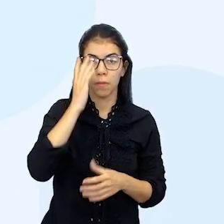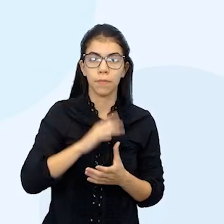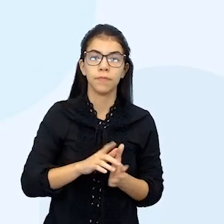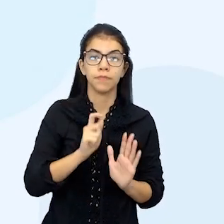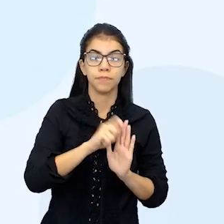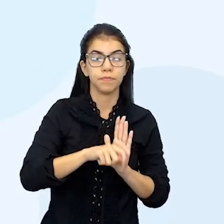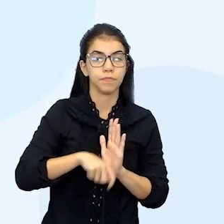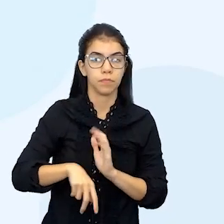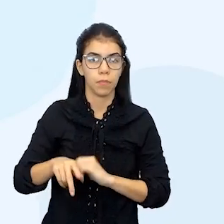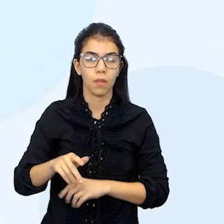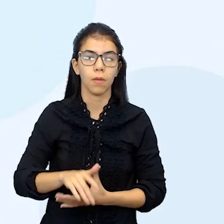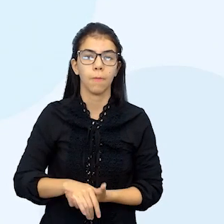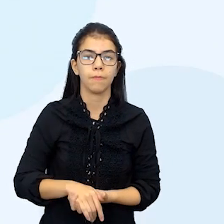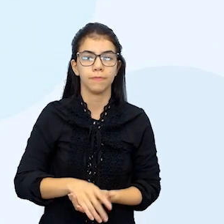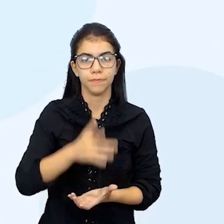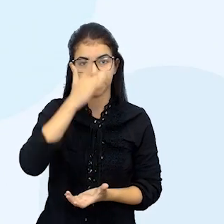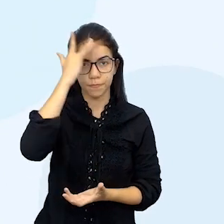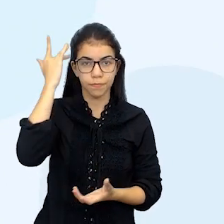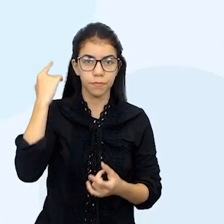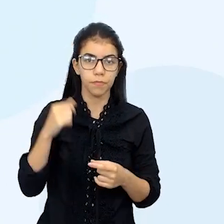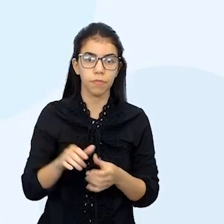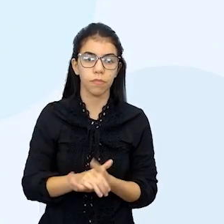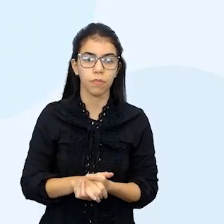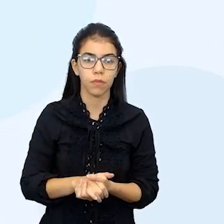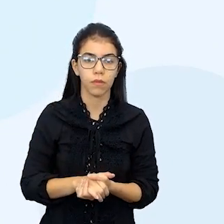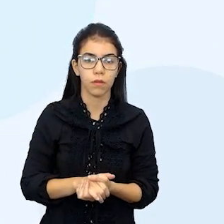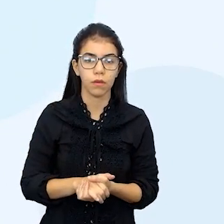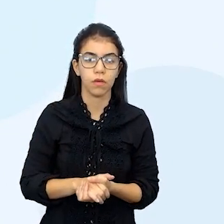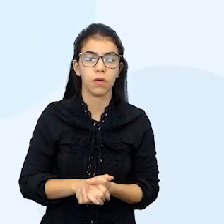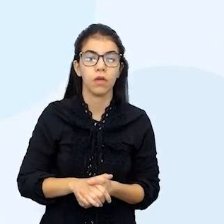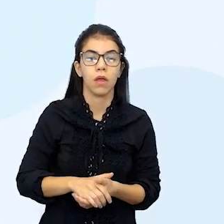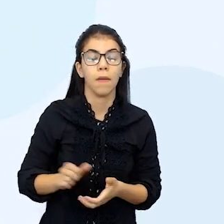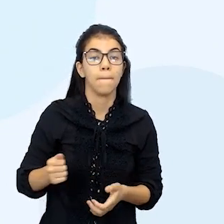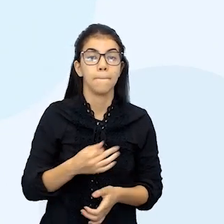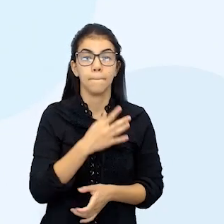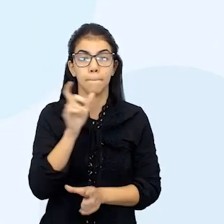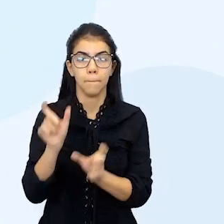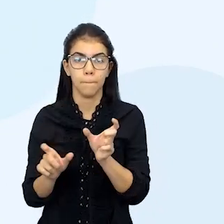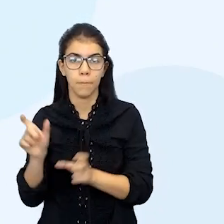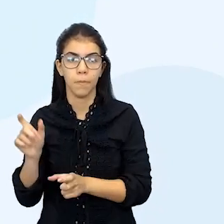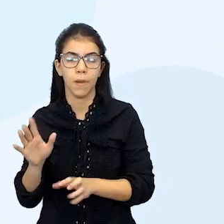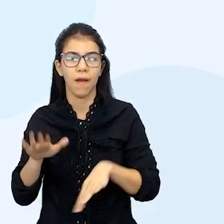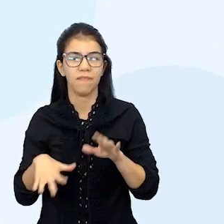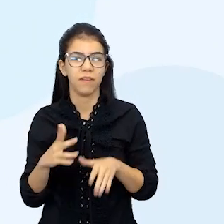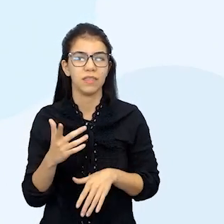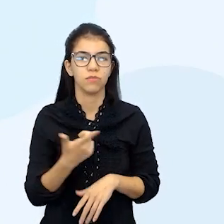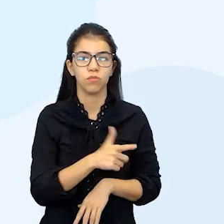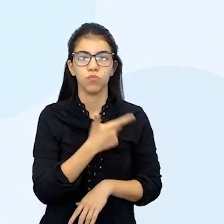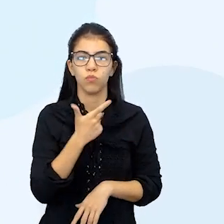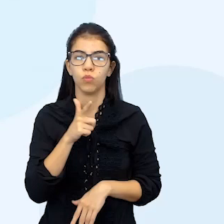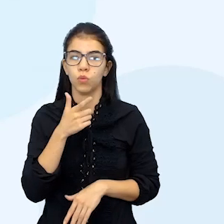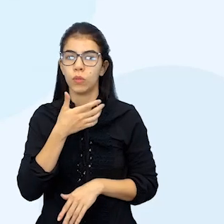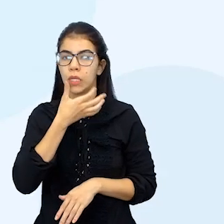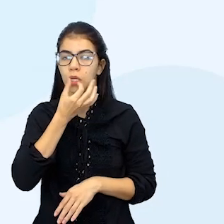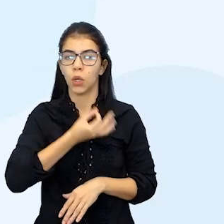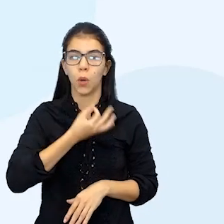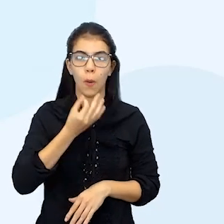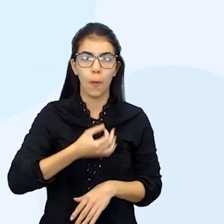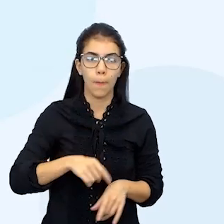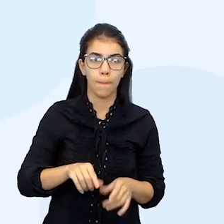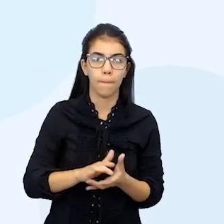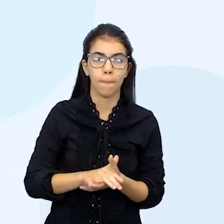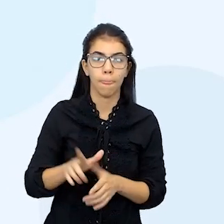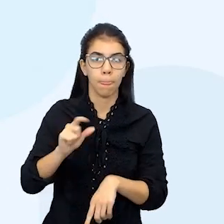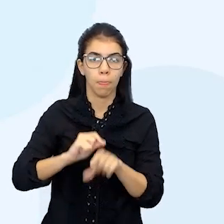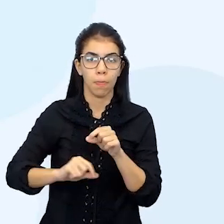Registro Nacional de Estrangeiro, RNE, muitos imigrantes se veem sem alternativas e acabam permanecendo de forma não